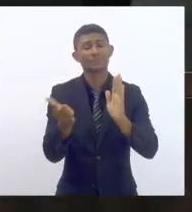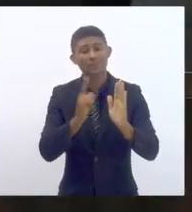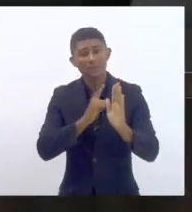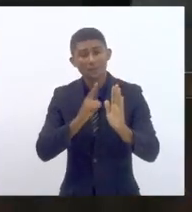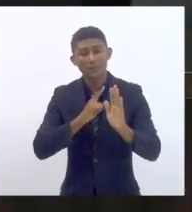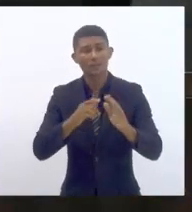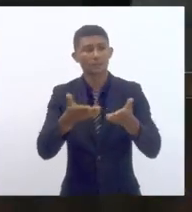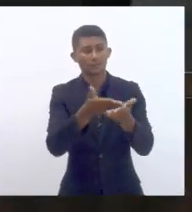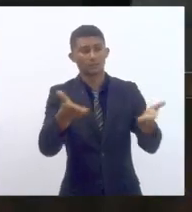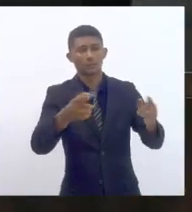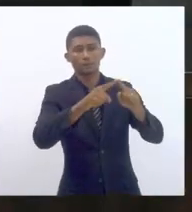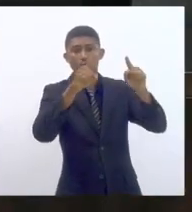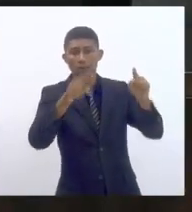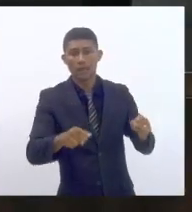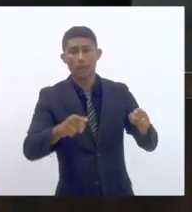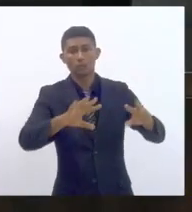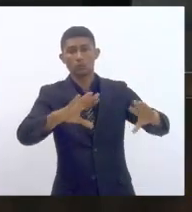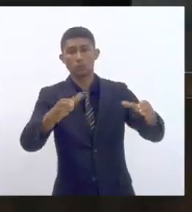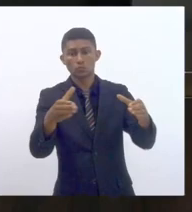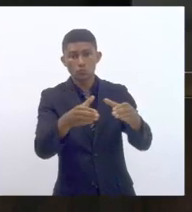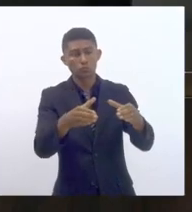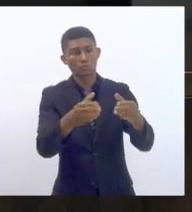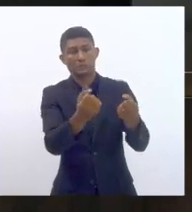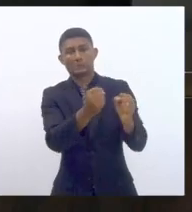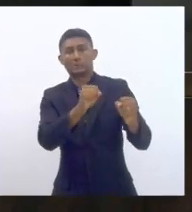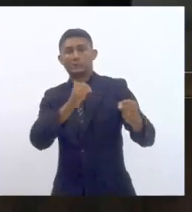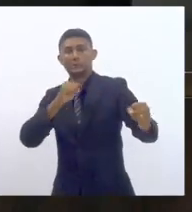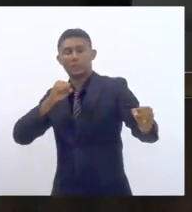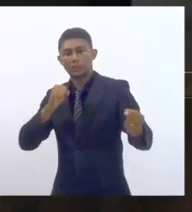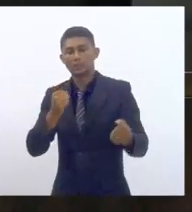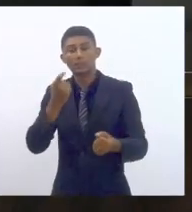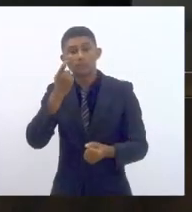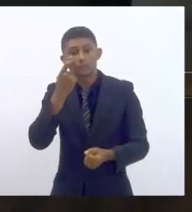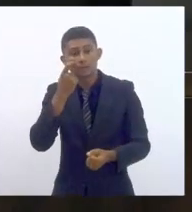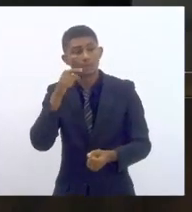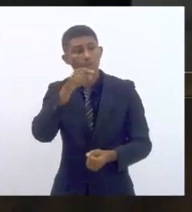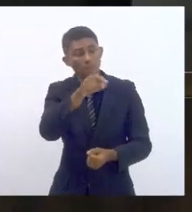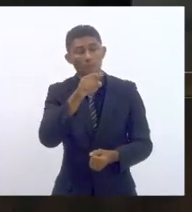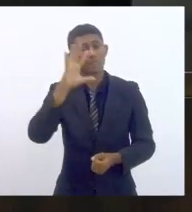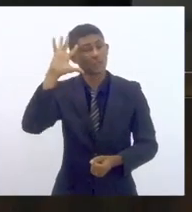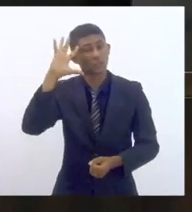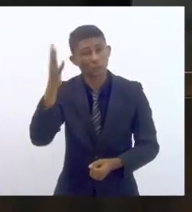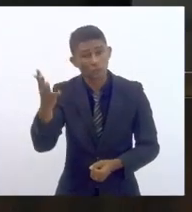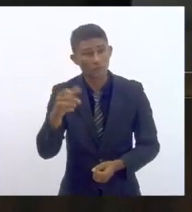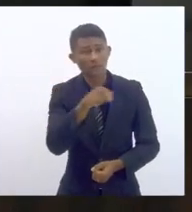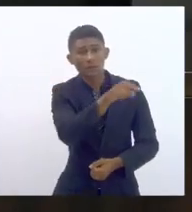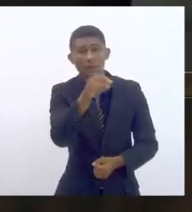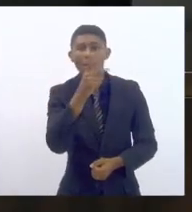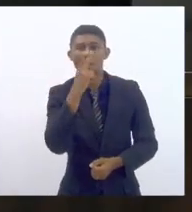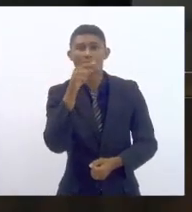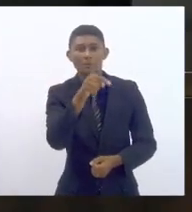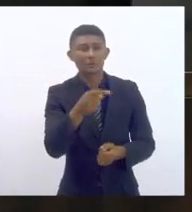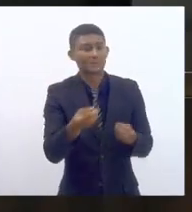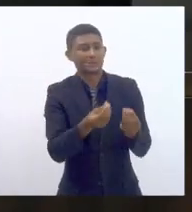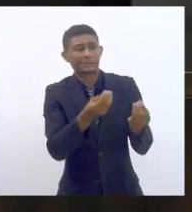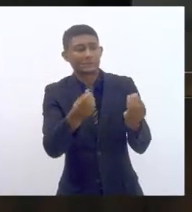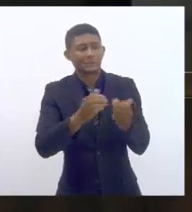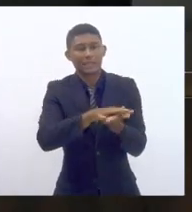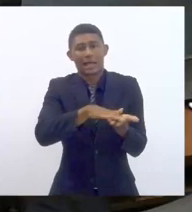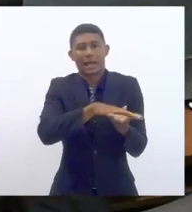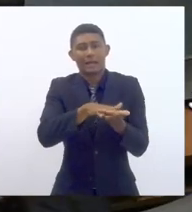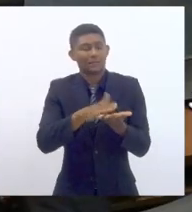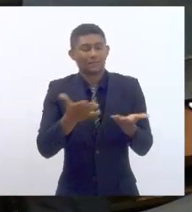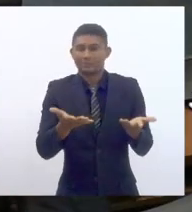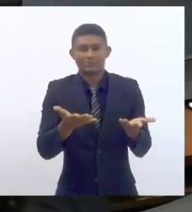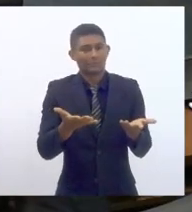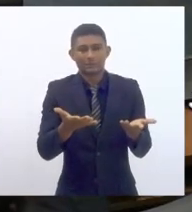de servidores que a gente precisa resolver a questão funcional dos servidores que estão no limbo hoje, ok? Presidente, não,